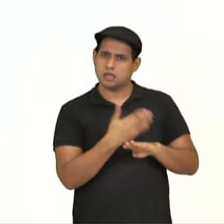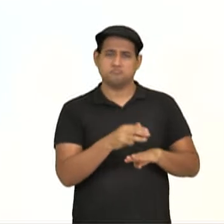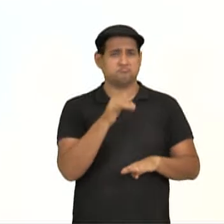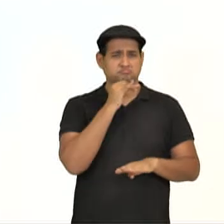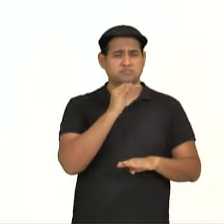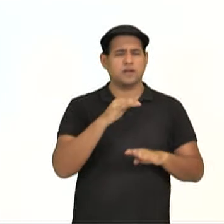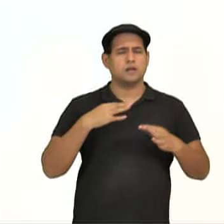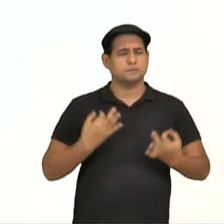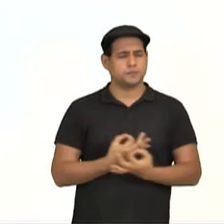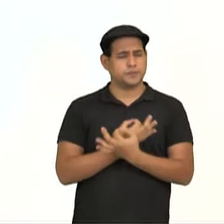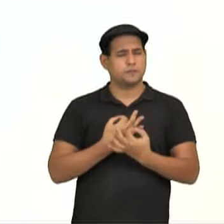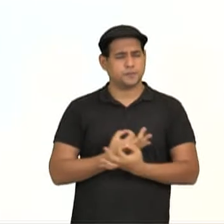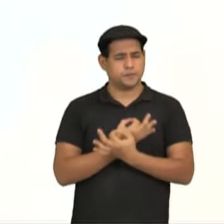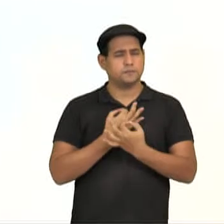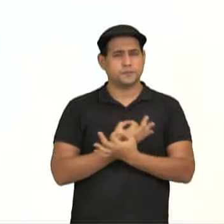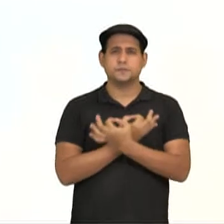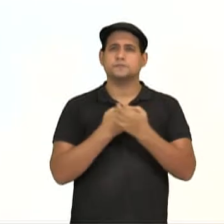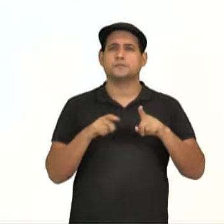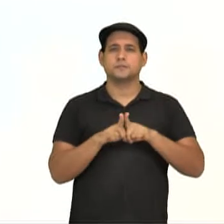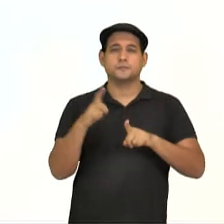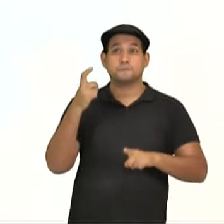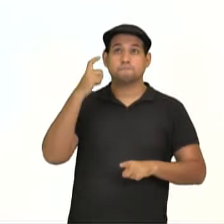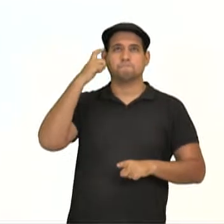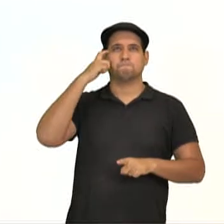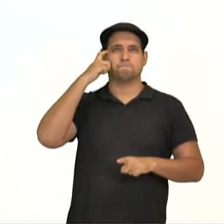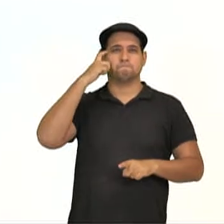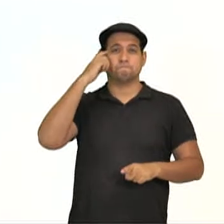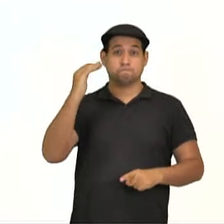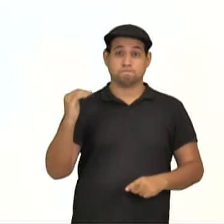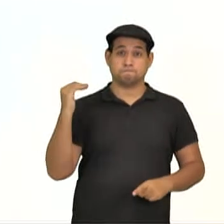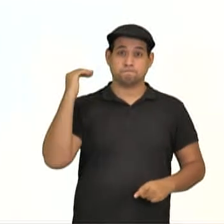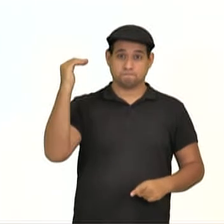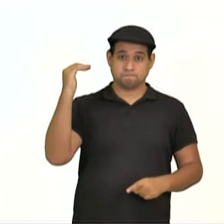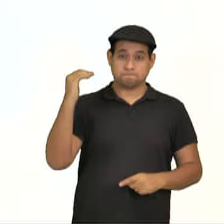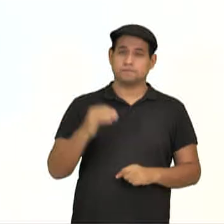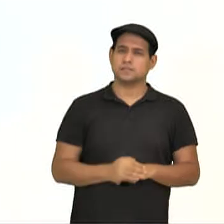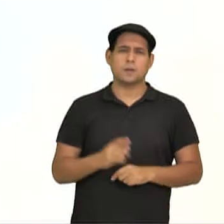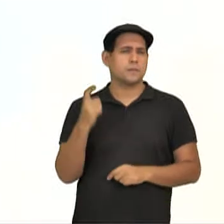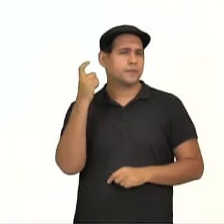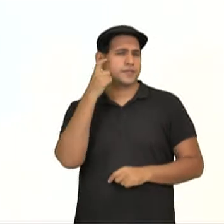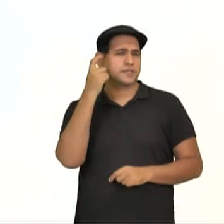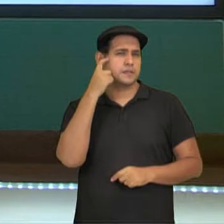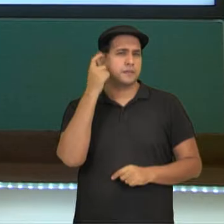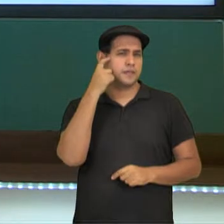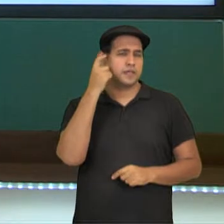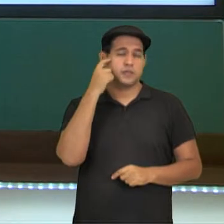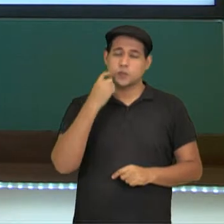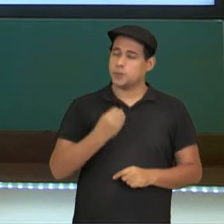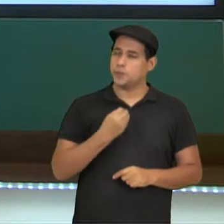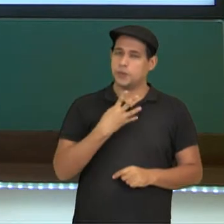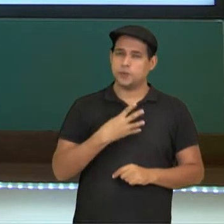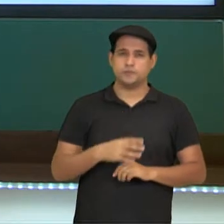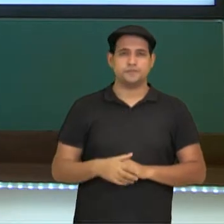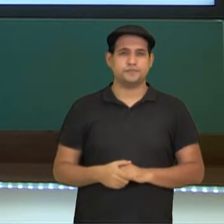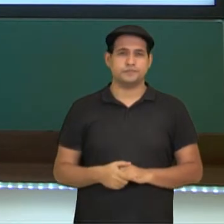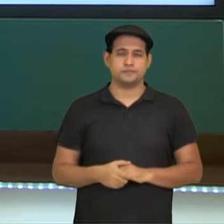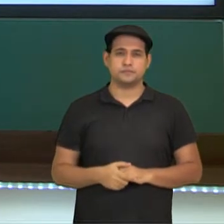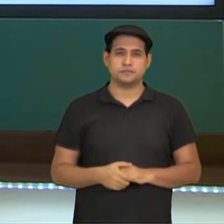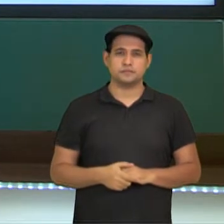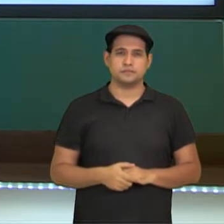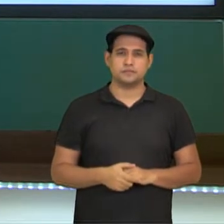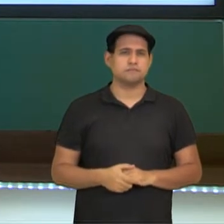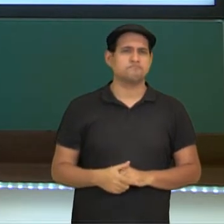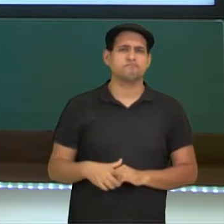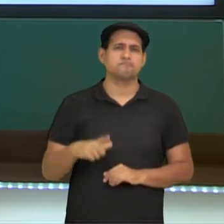ele vá meditando, ele vá tendo pensamentos mais elevados, pensamentos mais benéficos. Daí